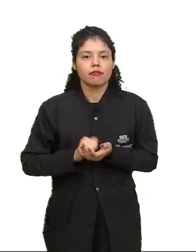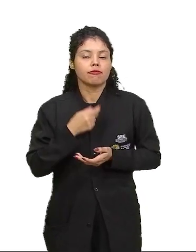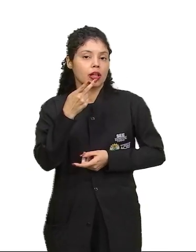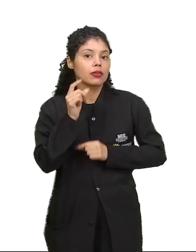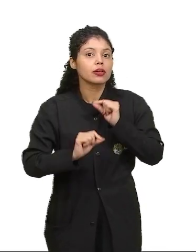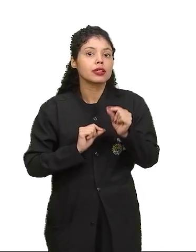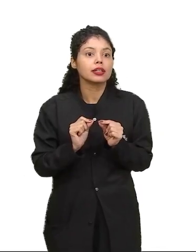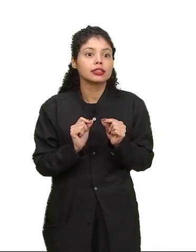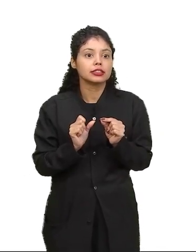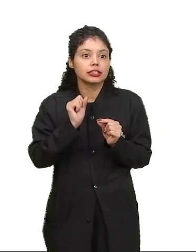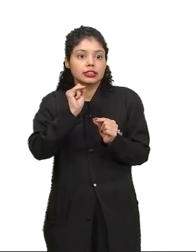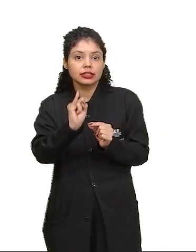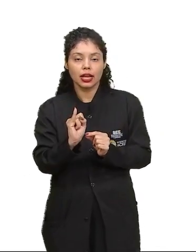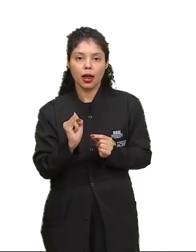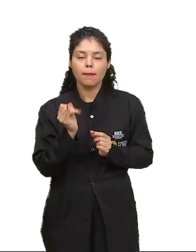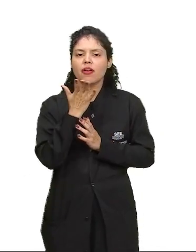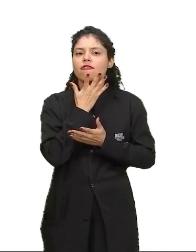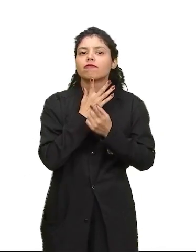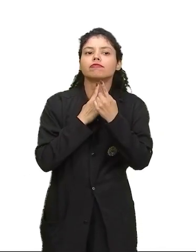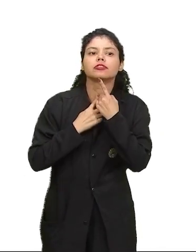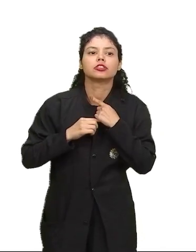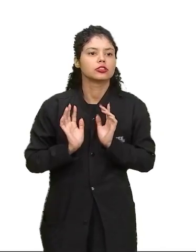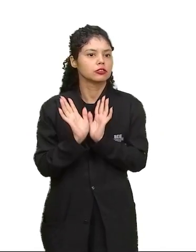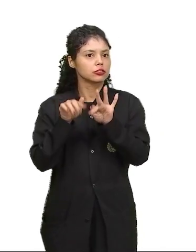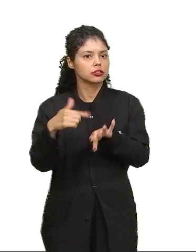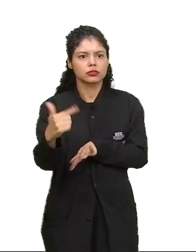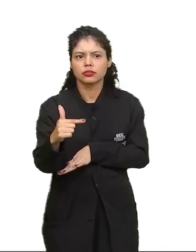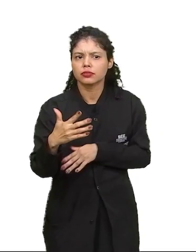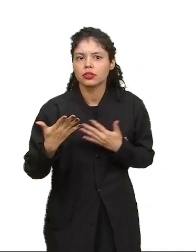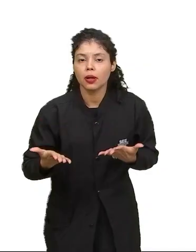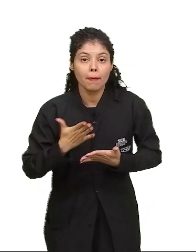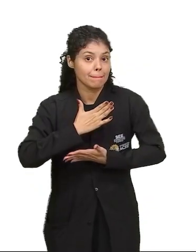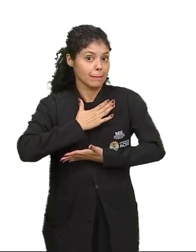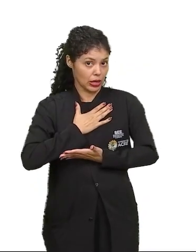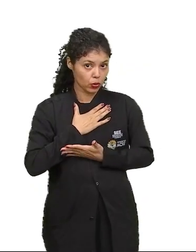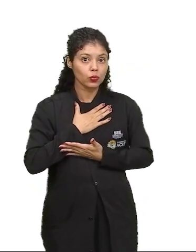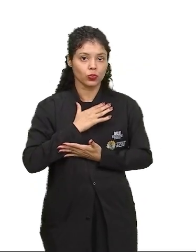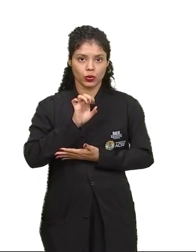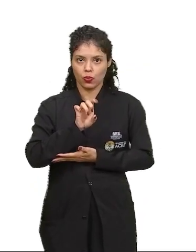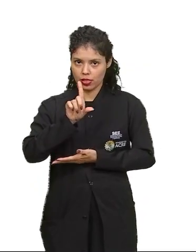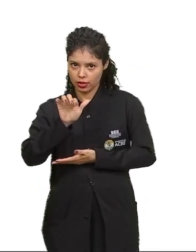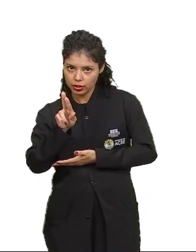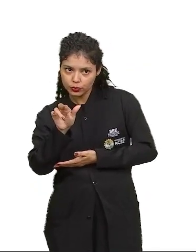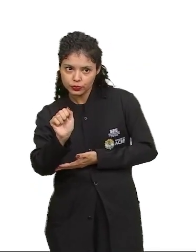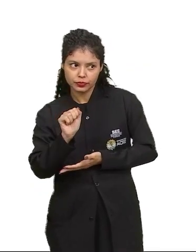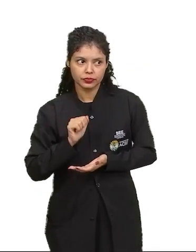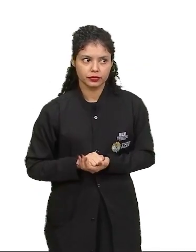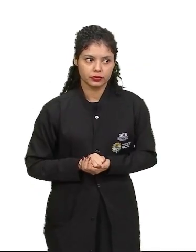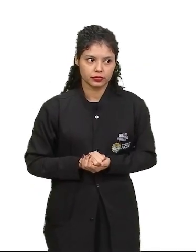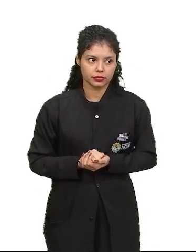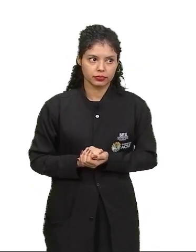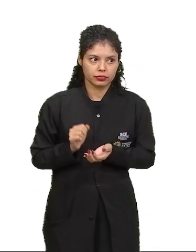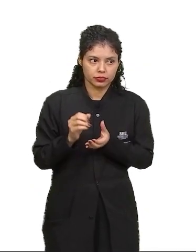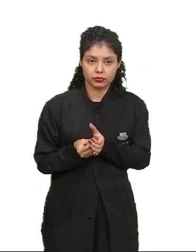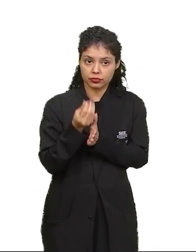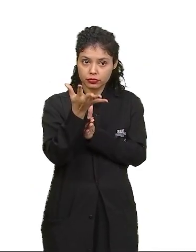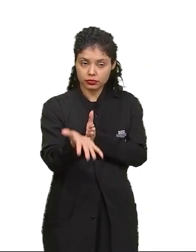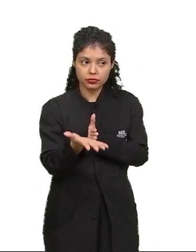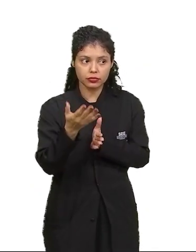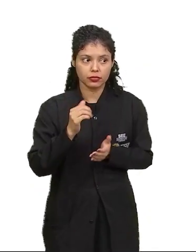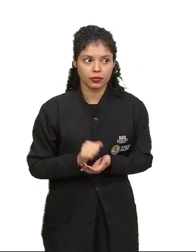fala ainda, se meu desejo não tem fim. De quem que é o desejo? Meu, do eu lírico, né? Nem